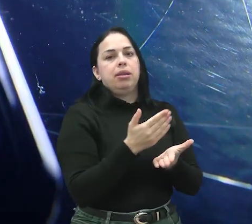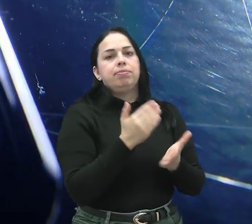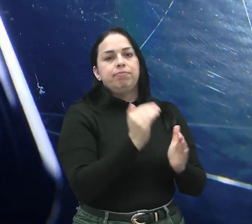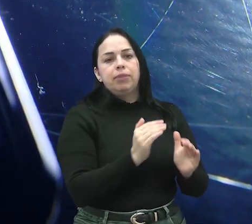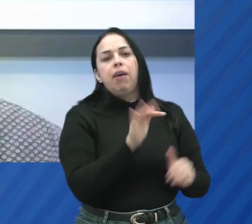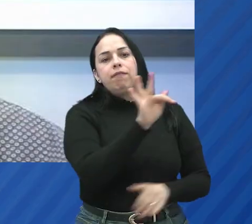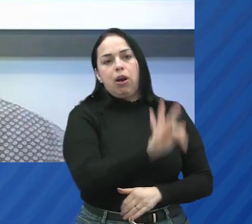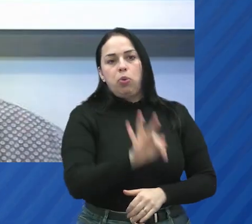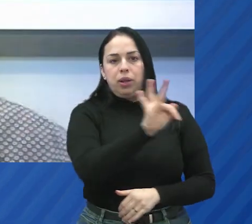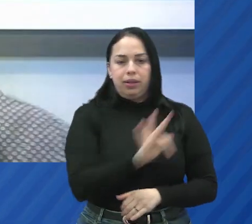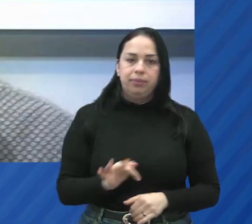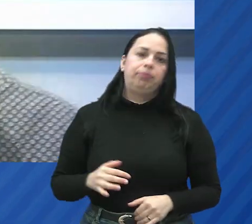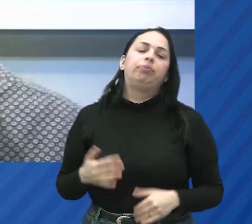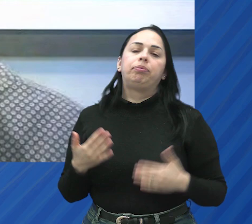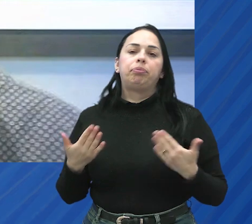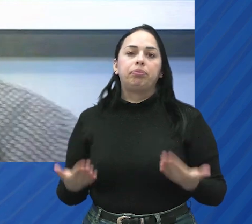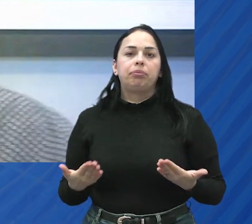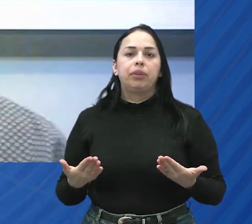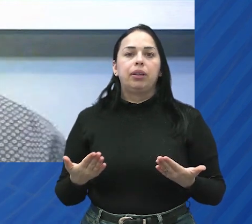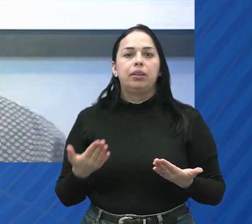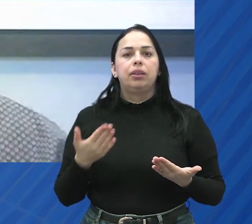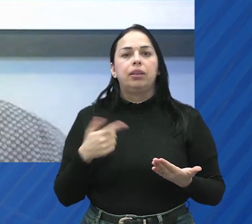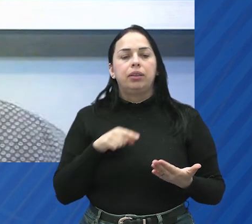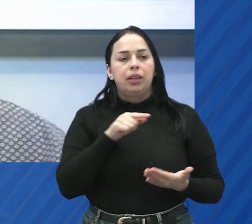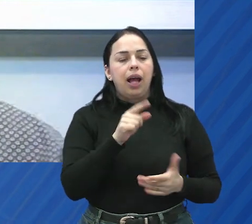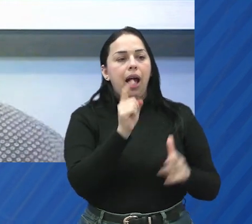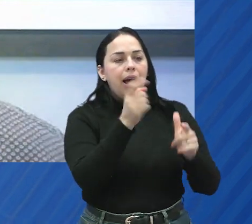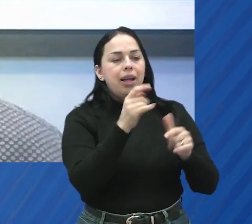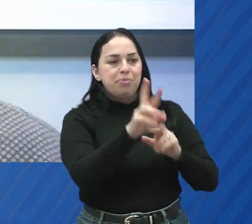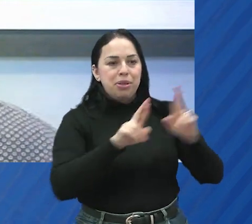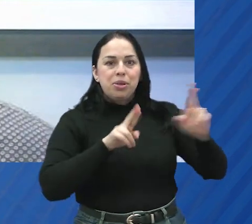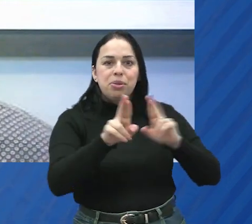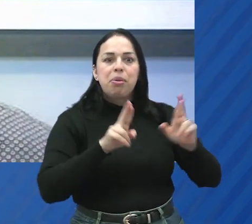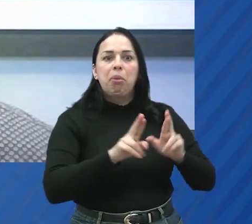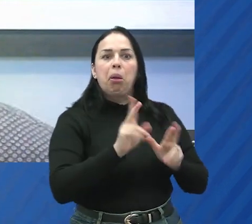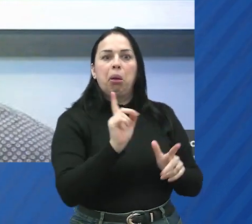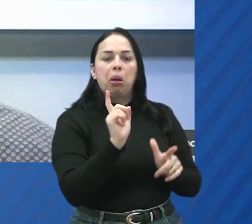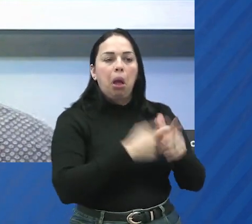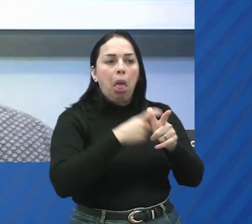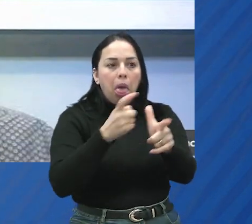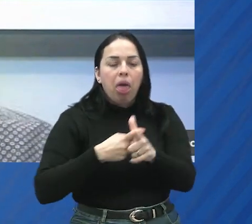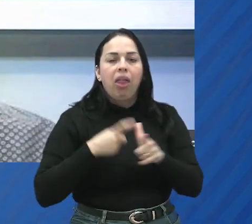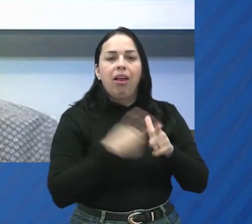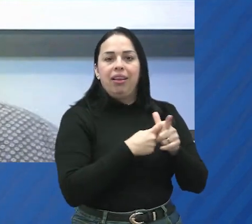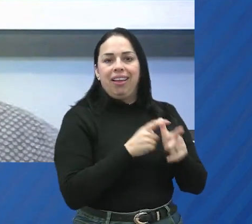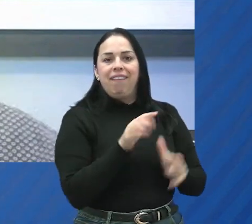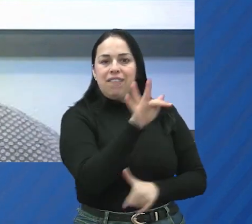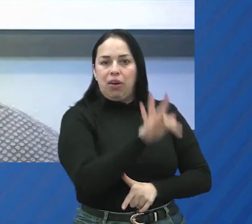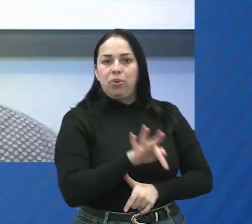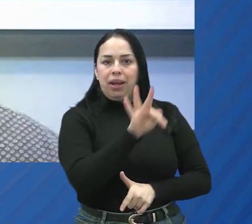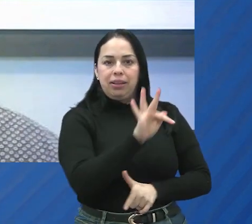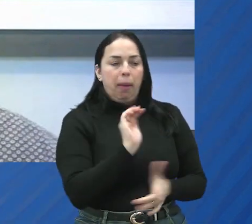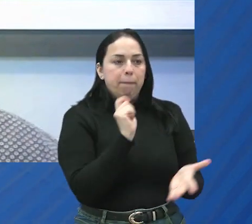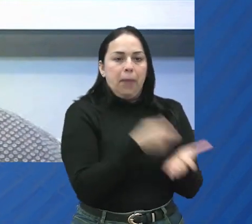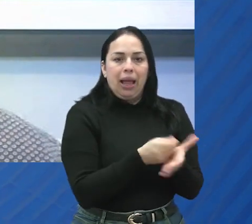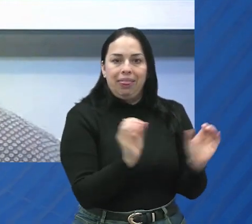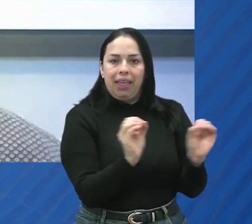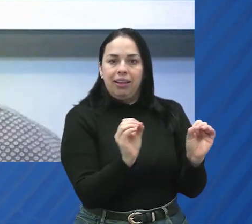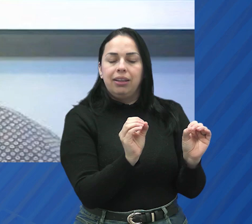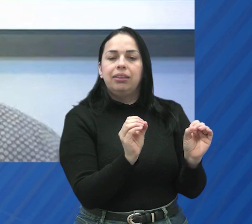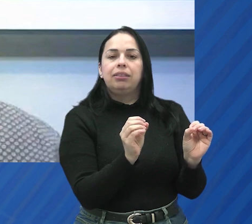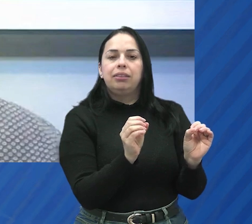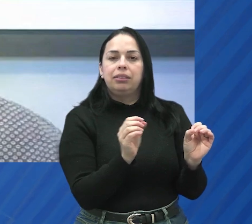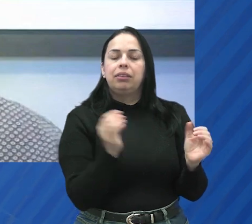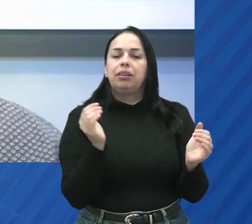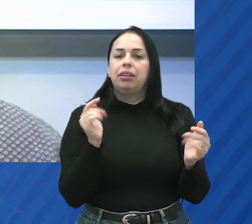a graduação. Houve um percentual de respondentes, né, que disse que atrasou a mensalidade escolar, um percentual razoável, acima de 20% que disse